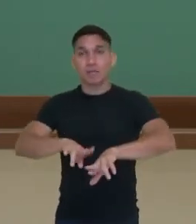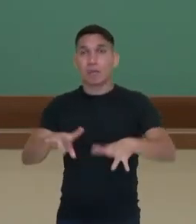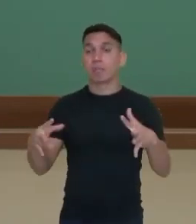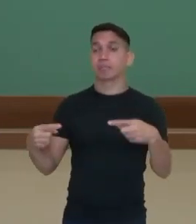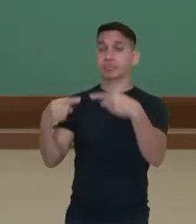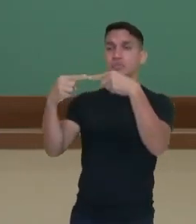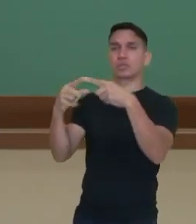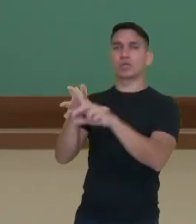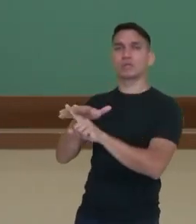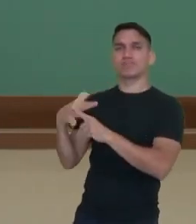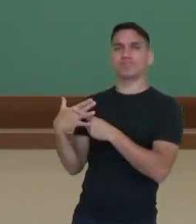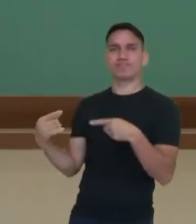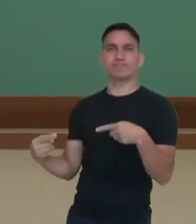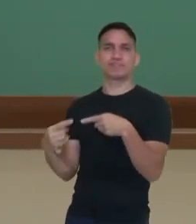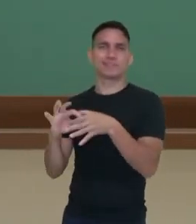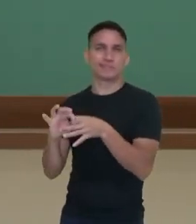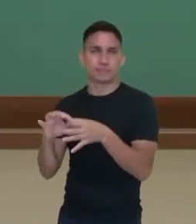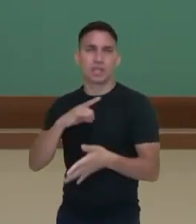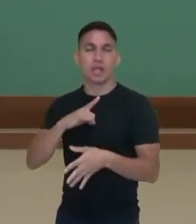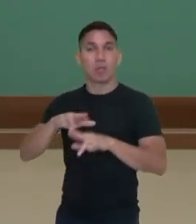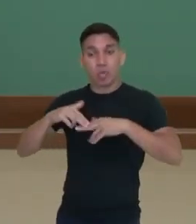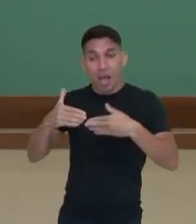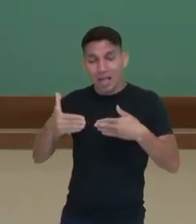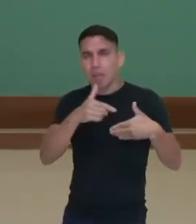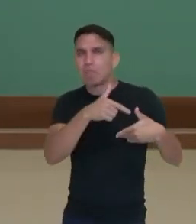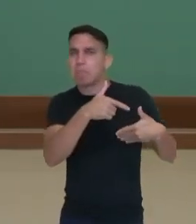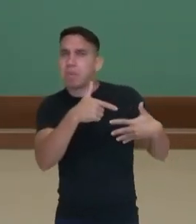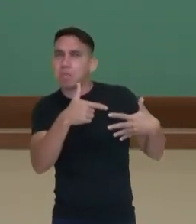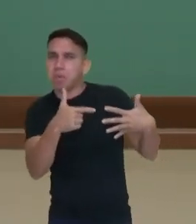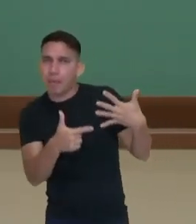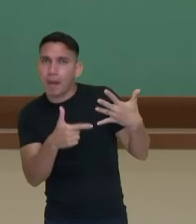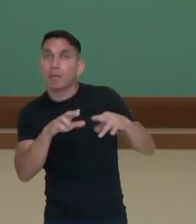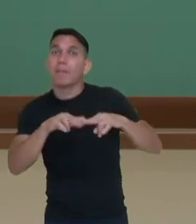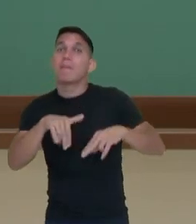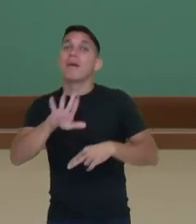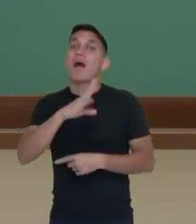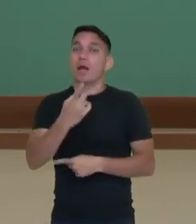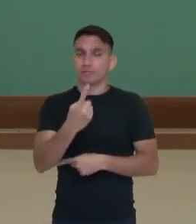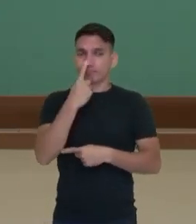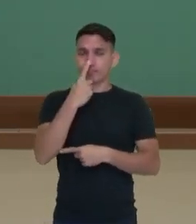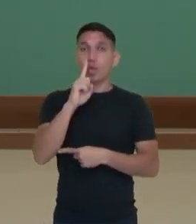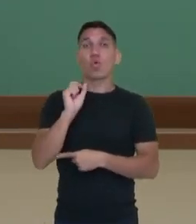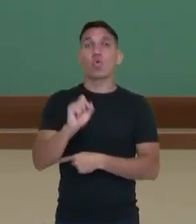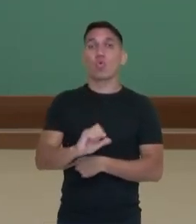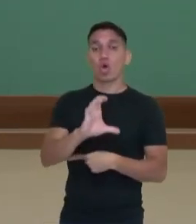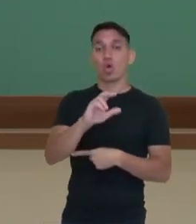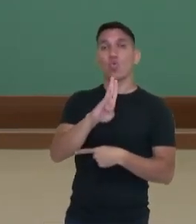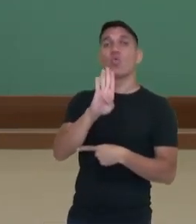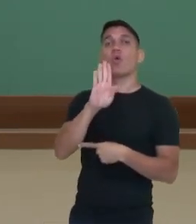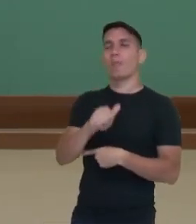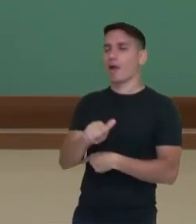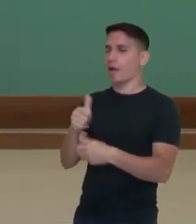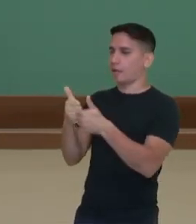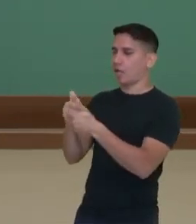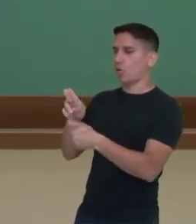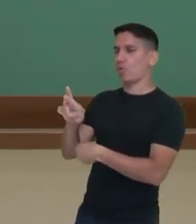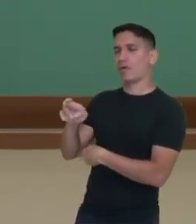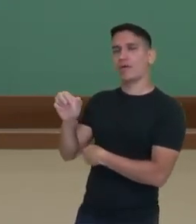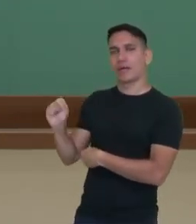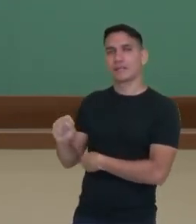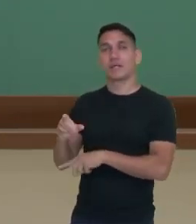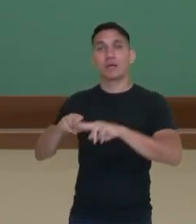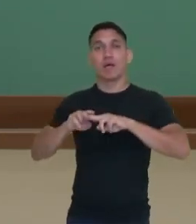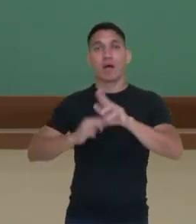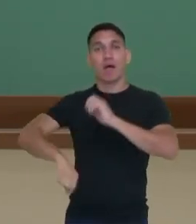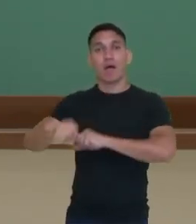socialismo. E a partir disso, então, houve uma aproximação cada vez maior entre Cuba e a União Soviética. Em